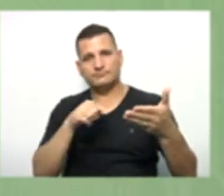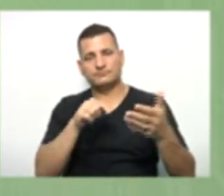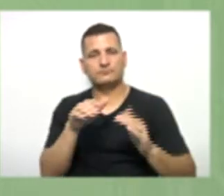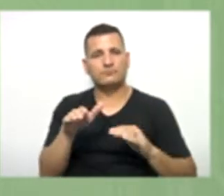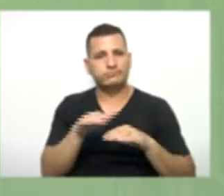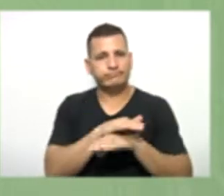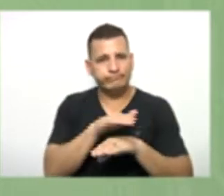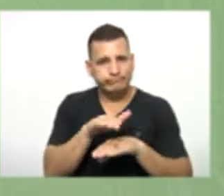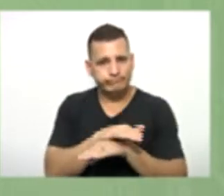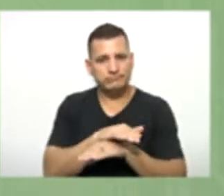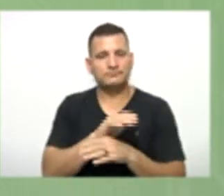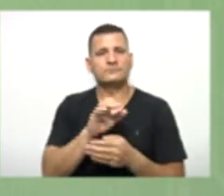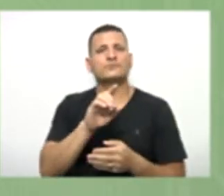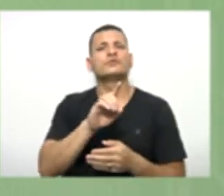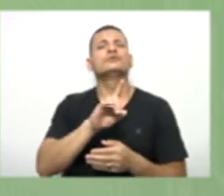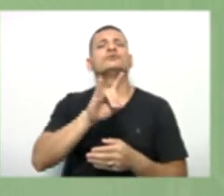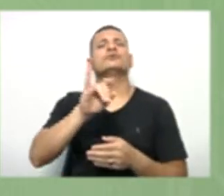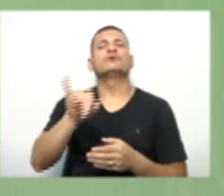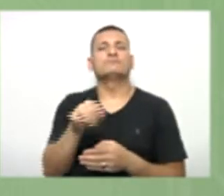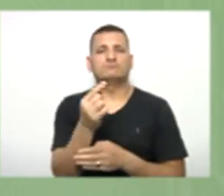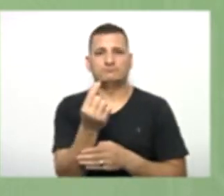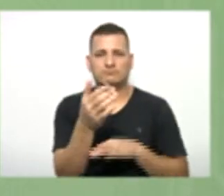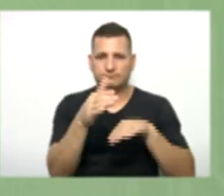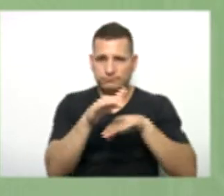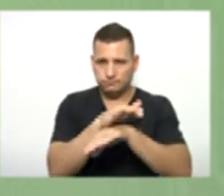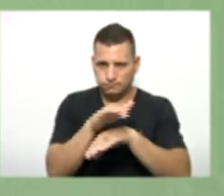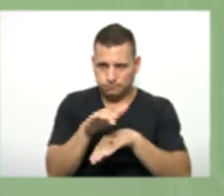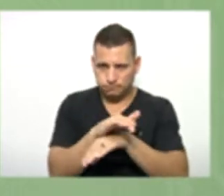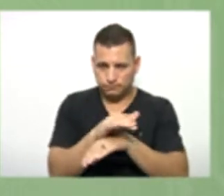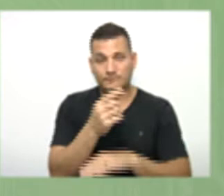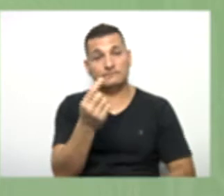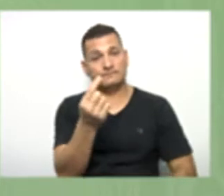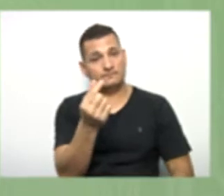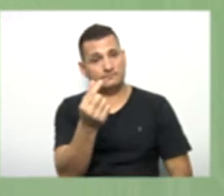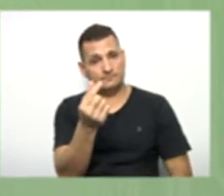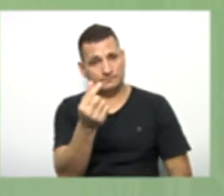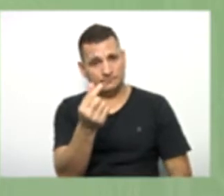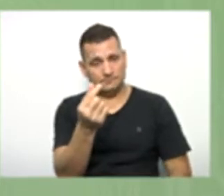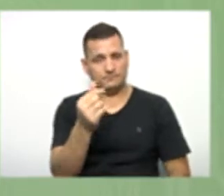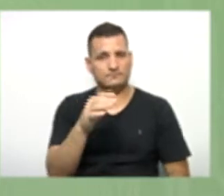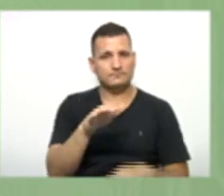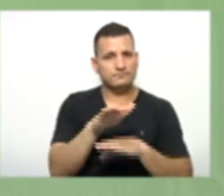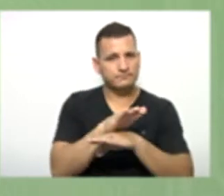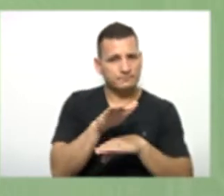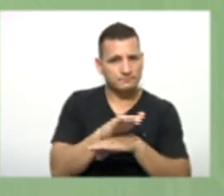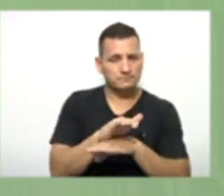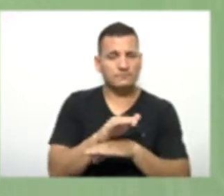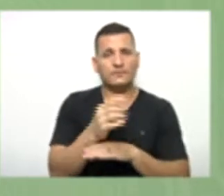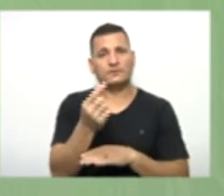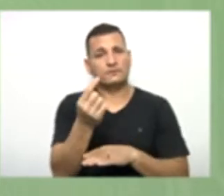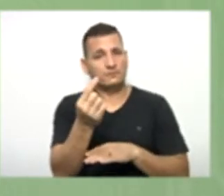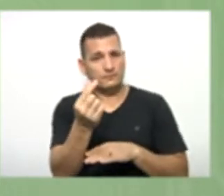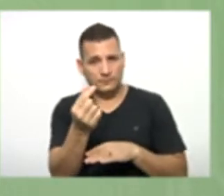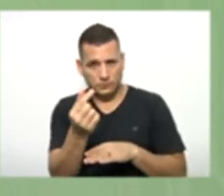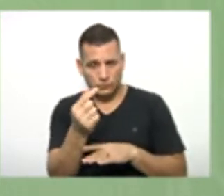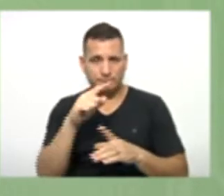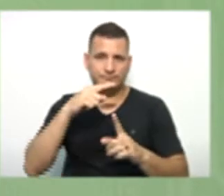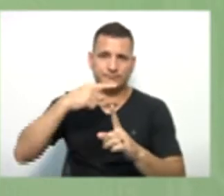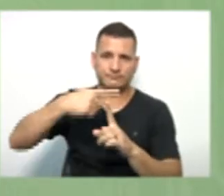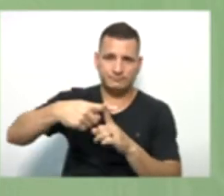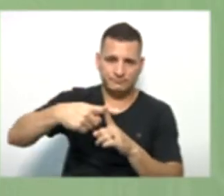da ocorrência da operação, valor do débito, valor do crédito e